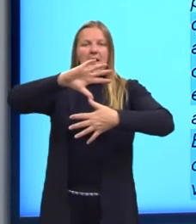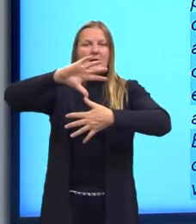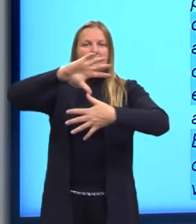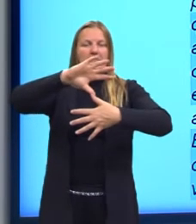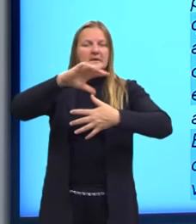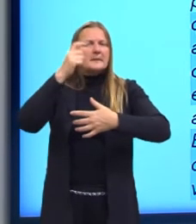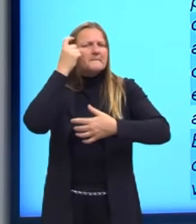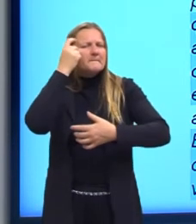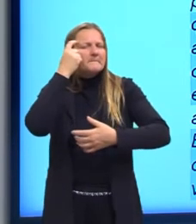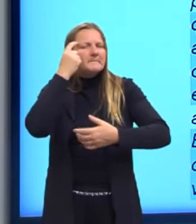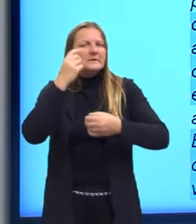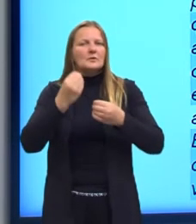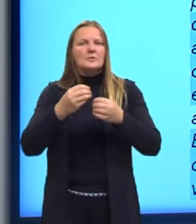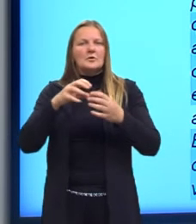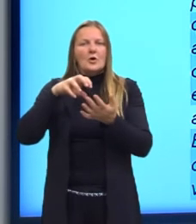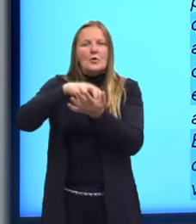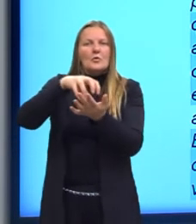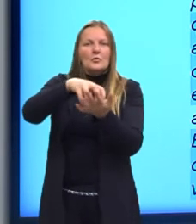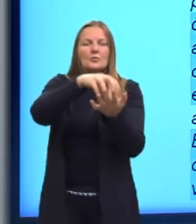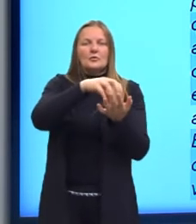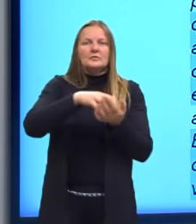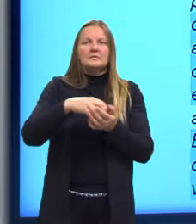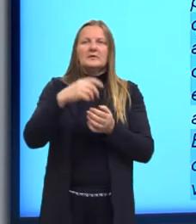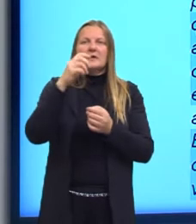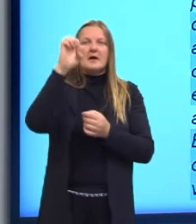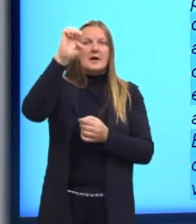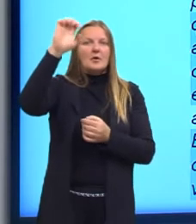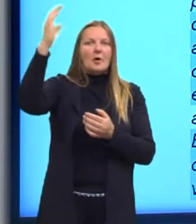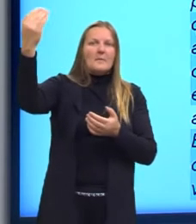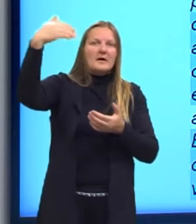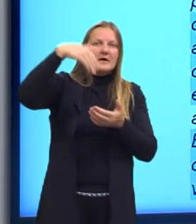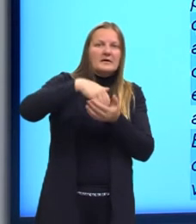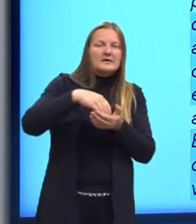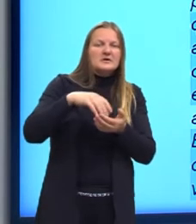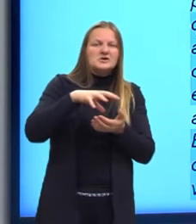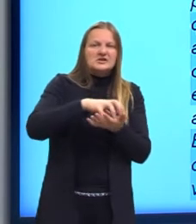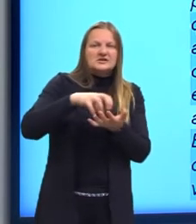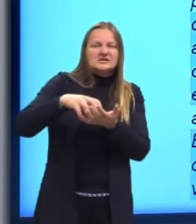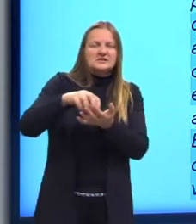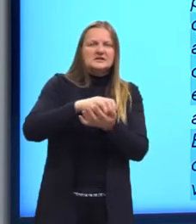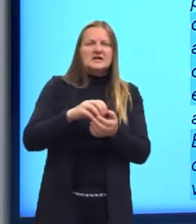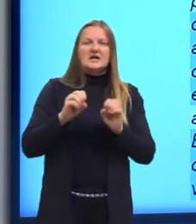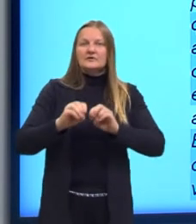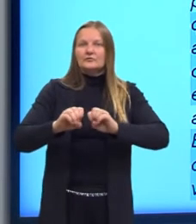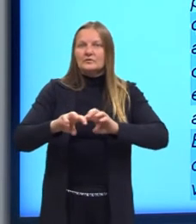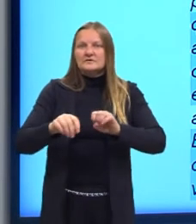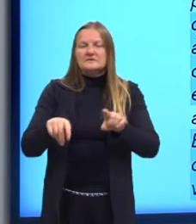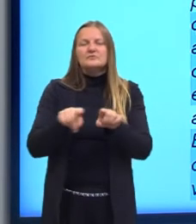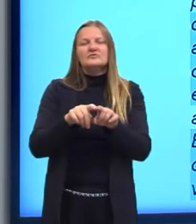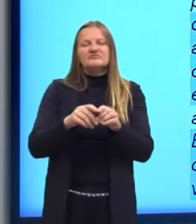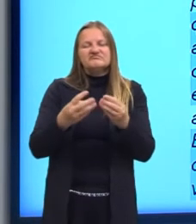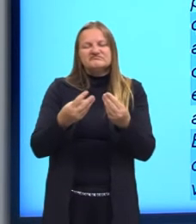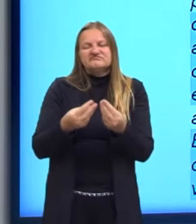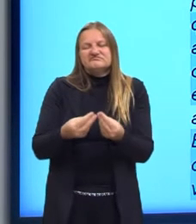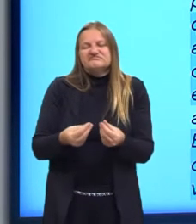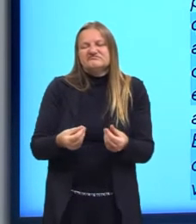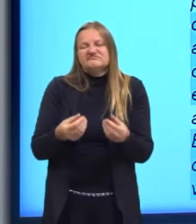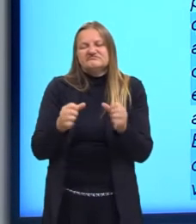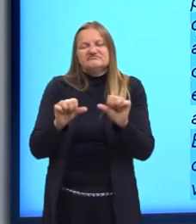pensada como uma colônia de exploração na qual a educação não só era desistimos